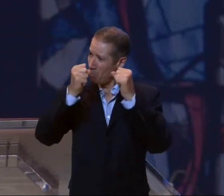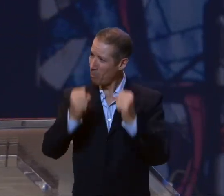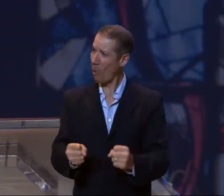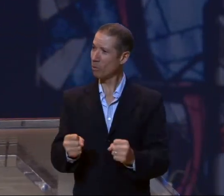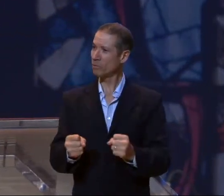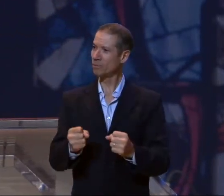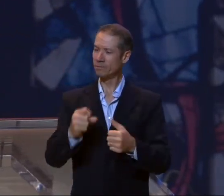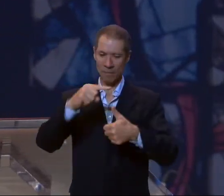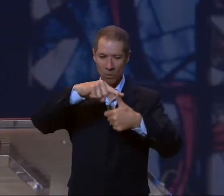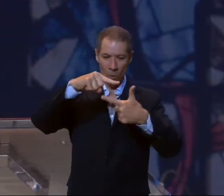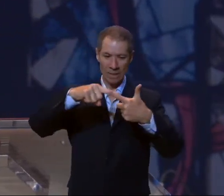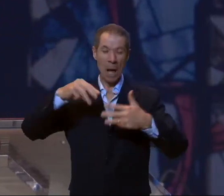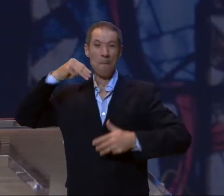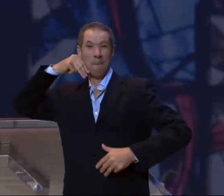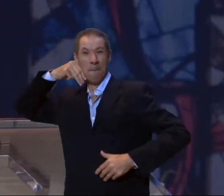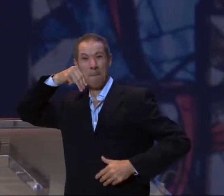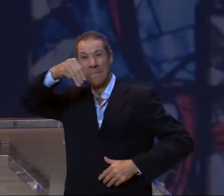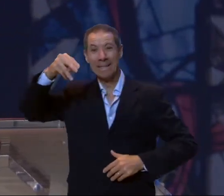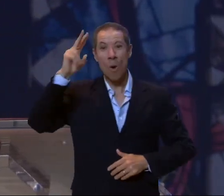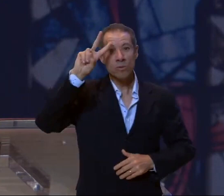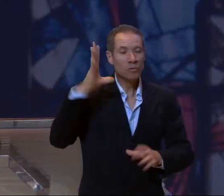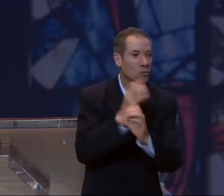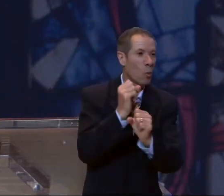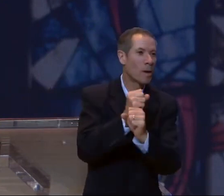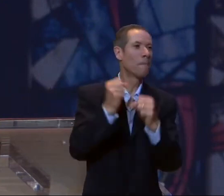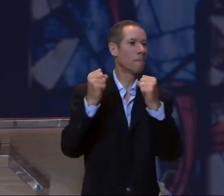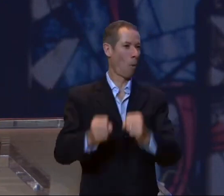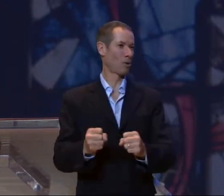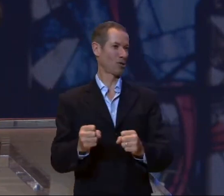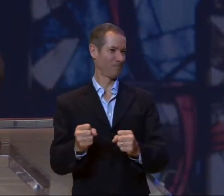1 milhão de histórias.